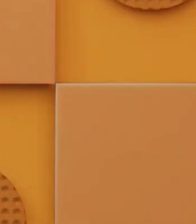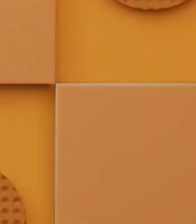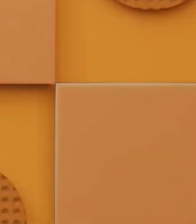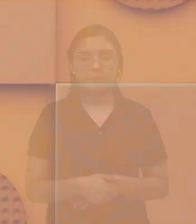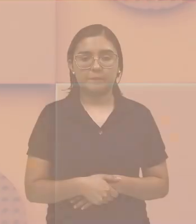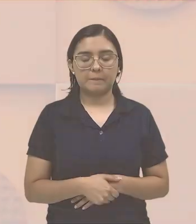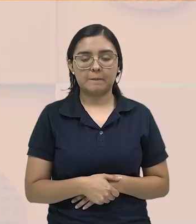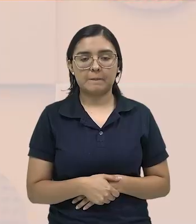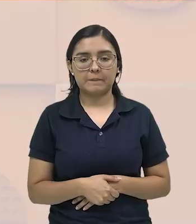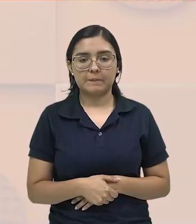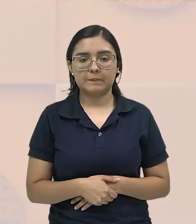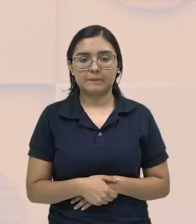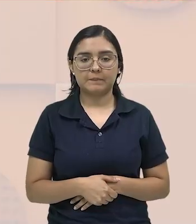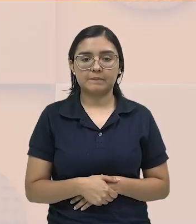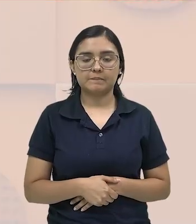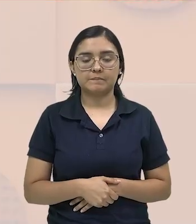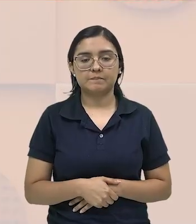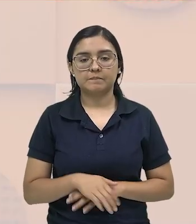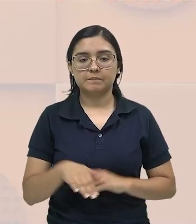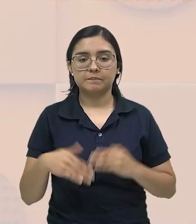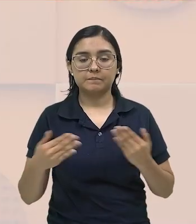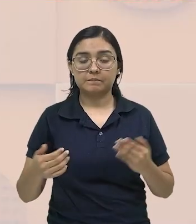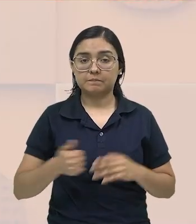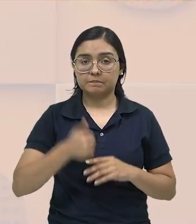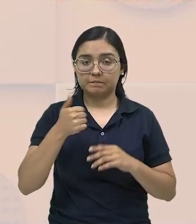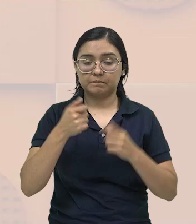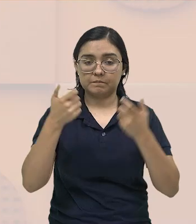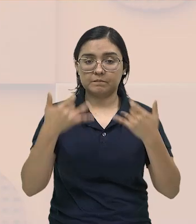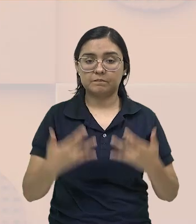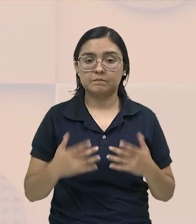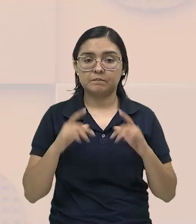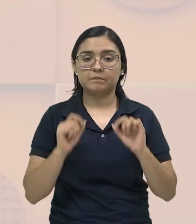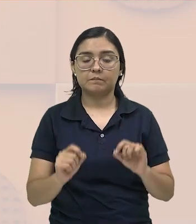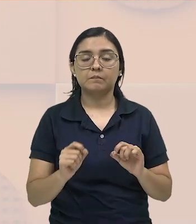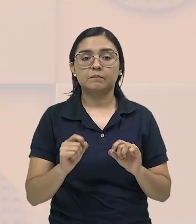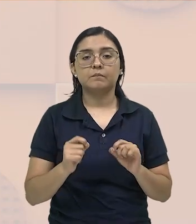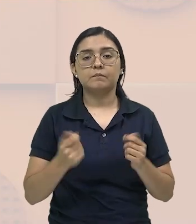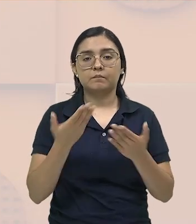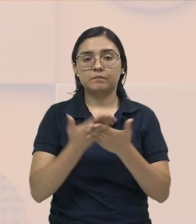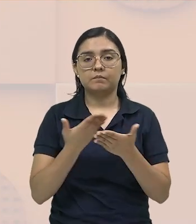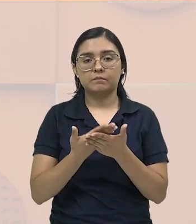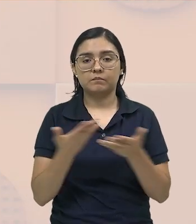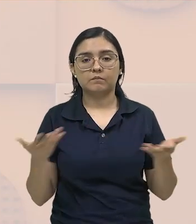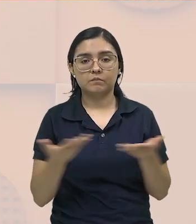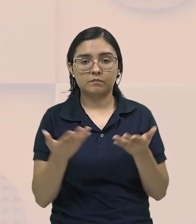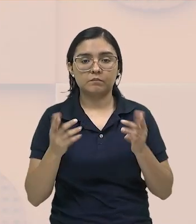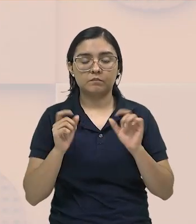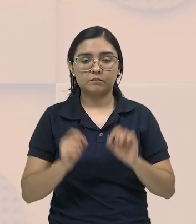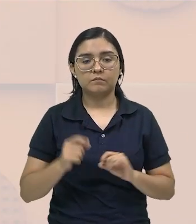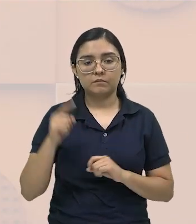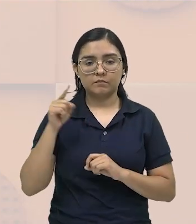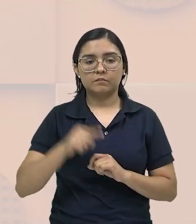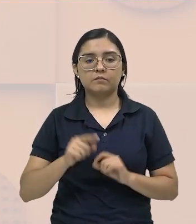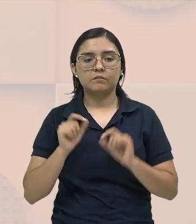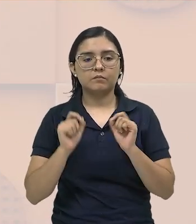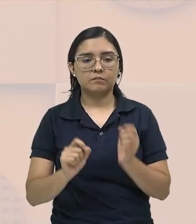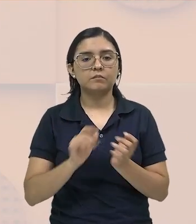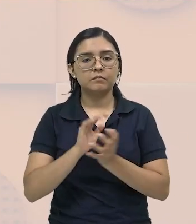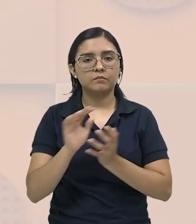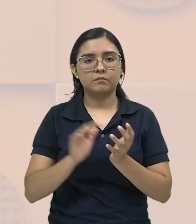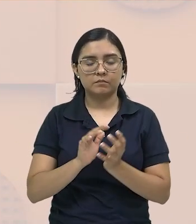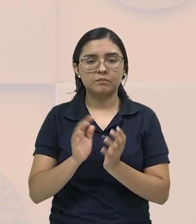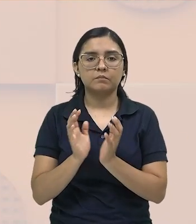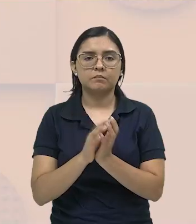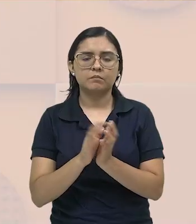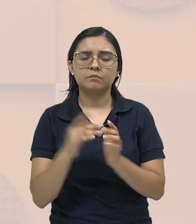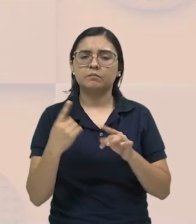Uma das primeiras coisas que a gente vai abordar na nossa aula, então, é a insurreição pernambucana, certinho? Por que ela é